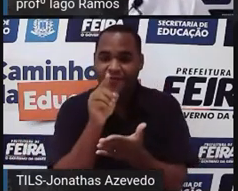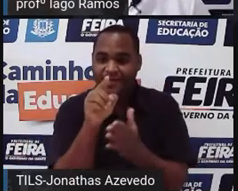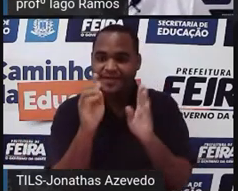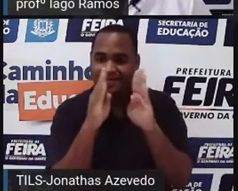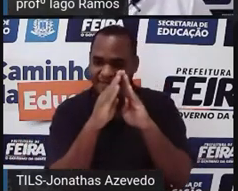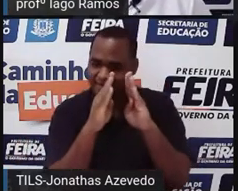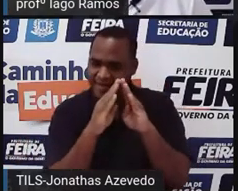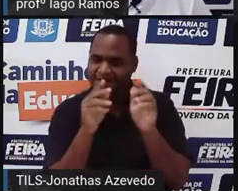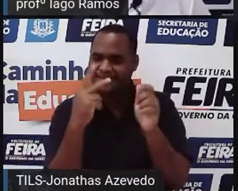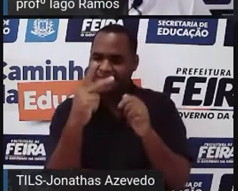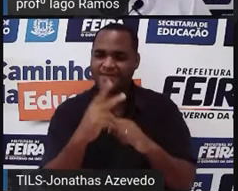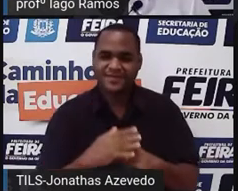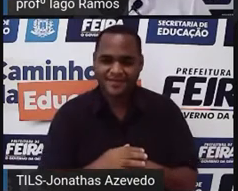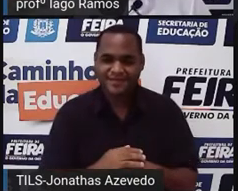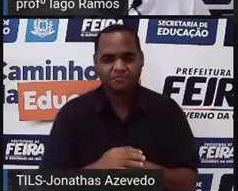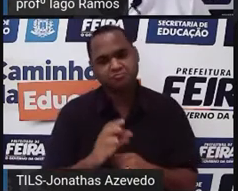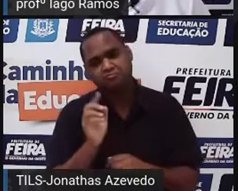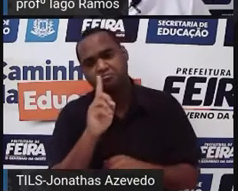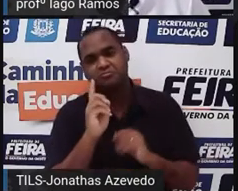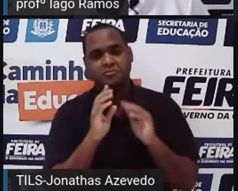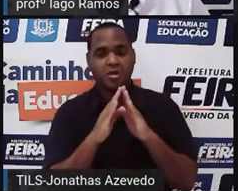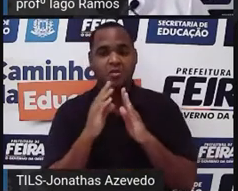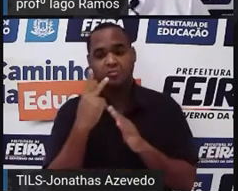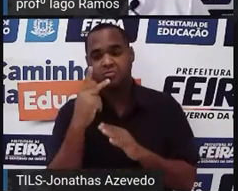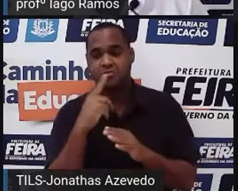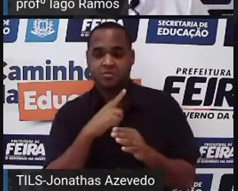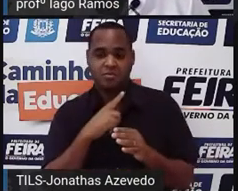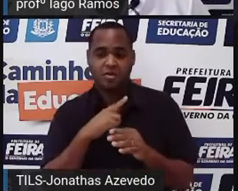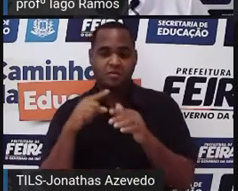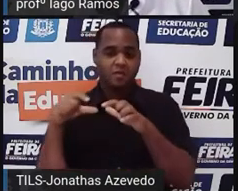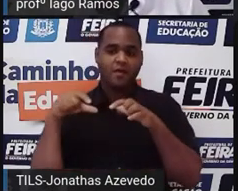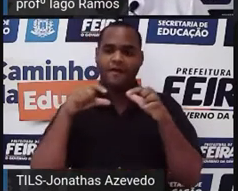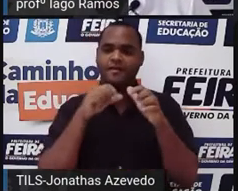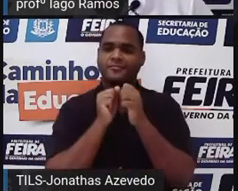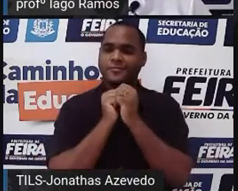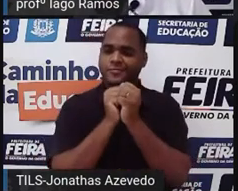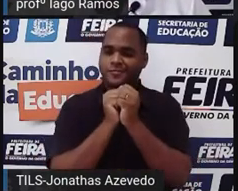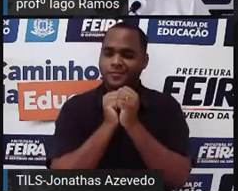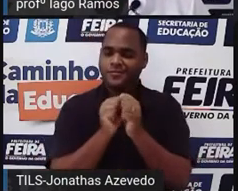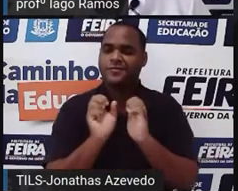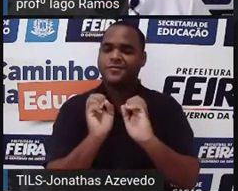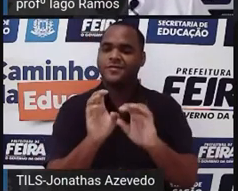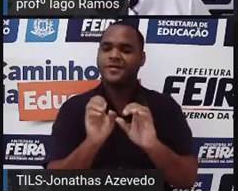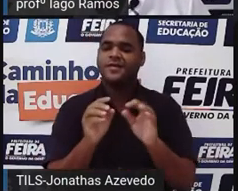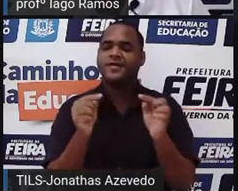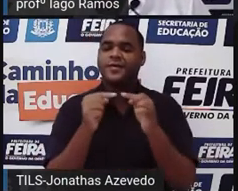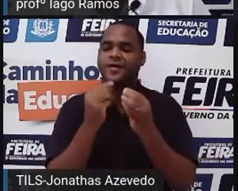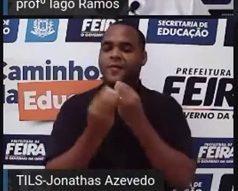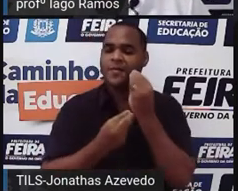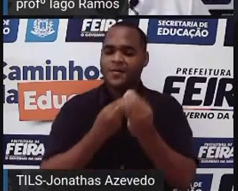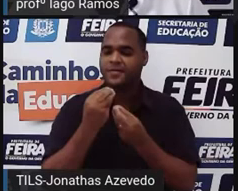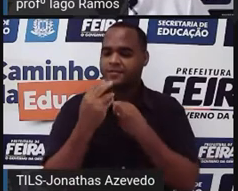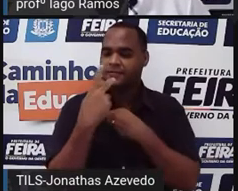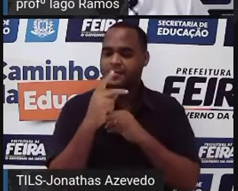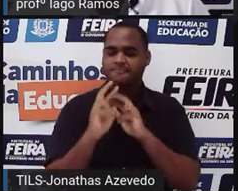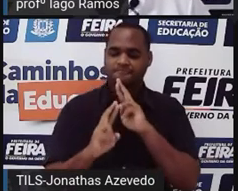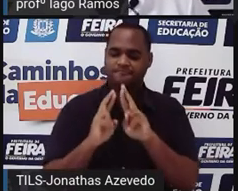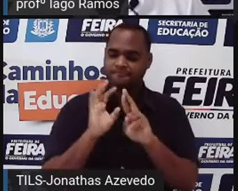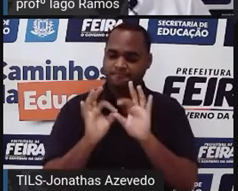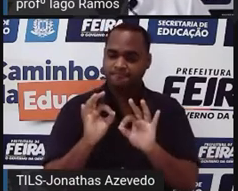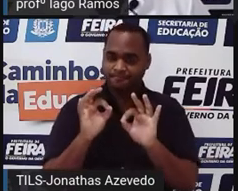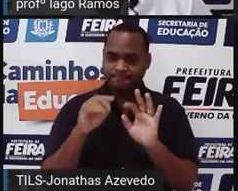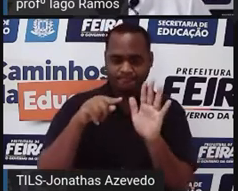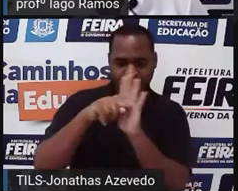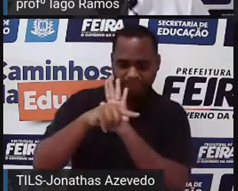né? Ou não, onde você estiver acompanhando essa aula, vai responder essas perguntas,